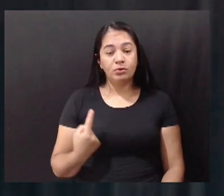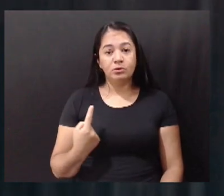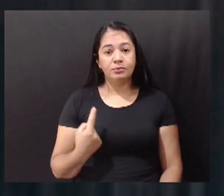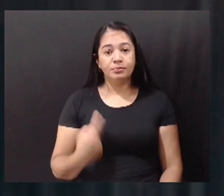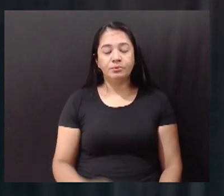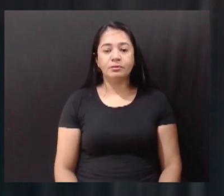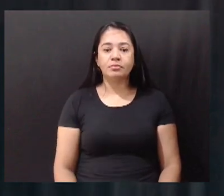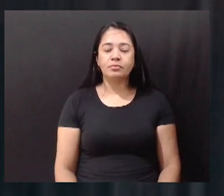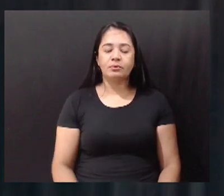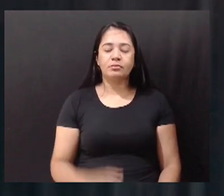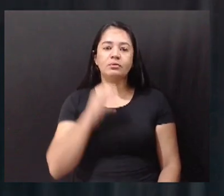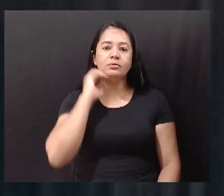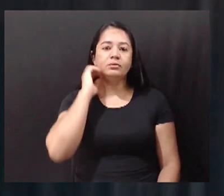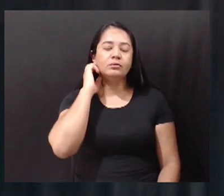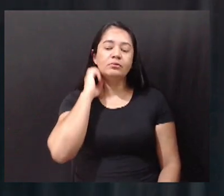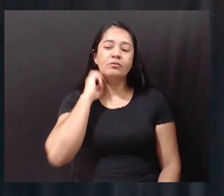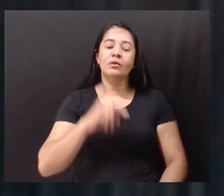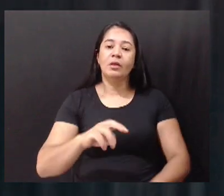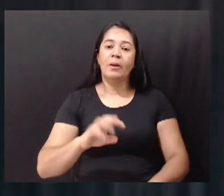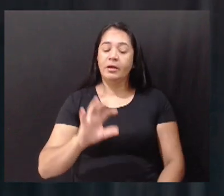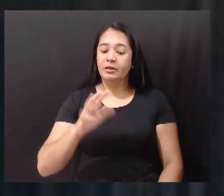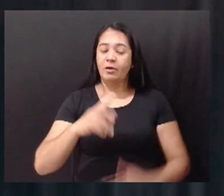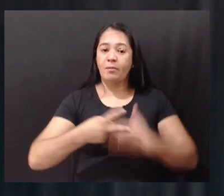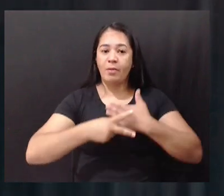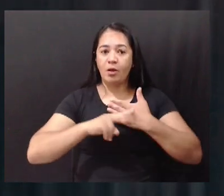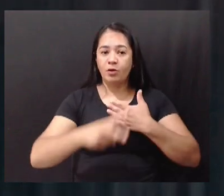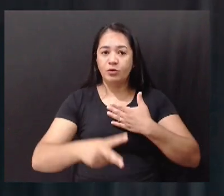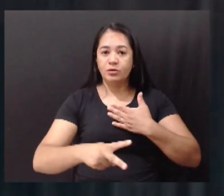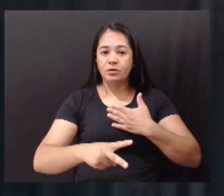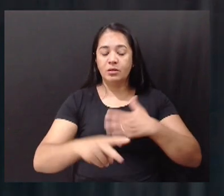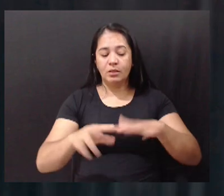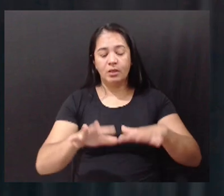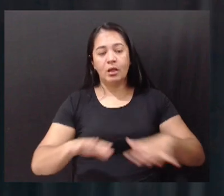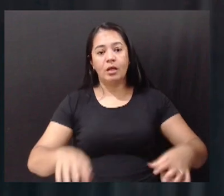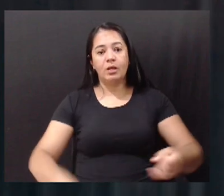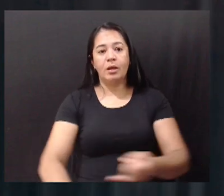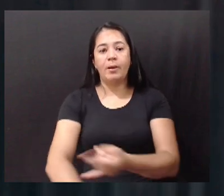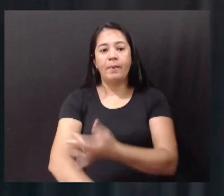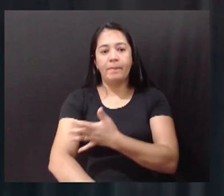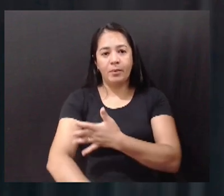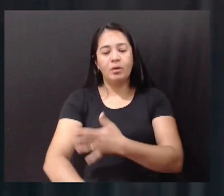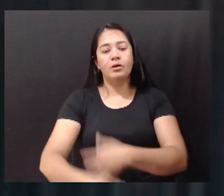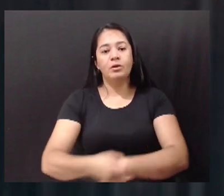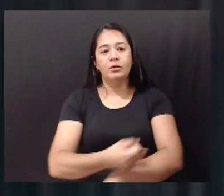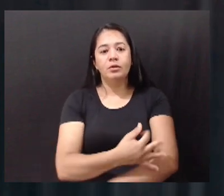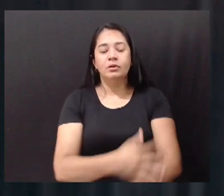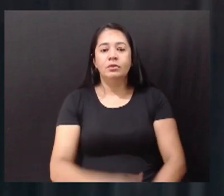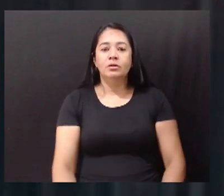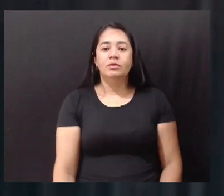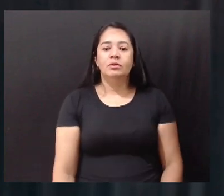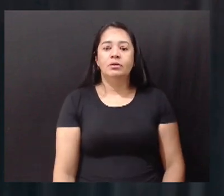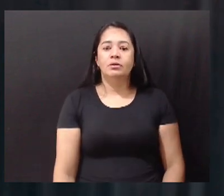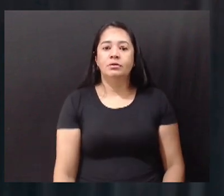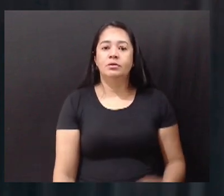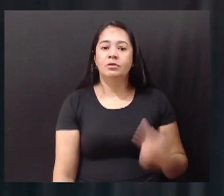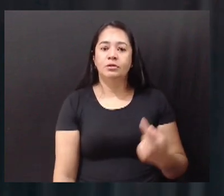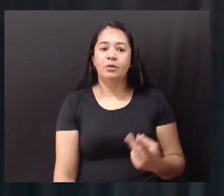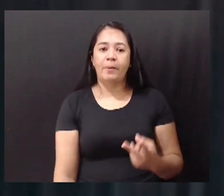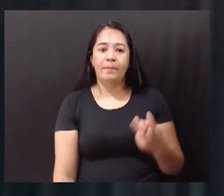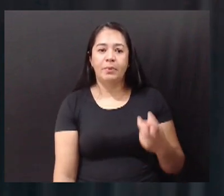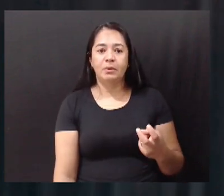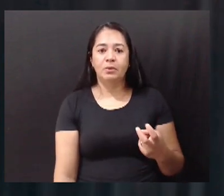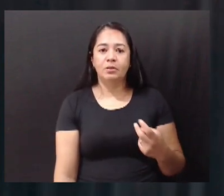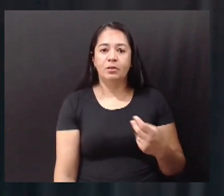E isso tem trazido um impacto muito grande do ponto de vista emocional, né? Então, nós vemos na prática clínica, né,